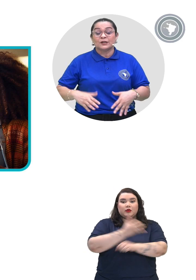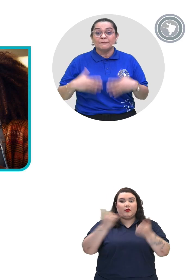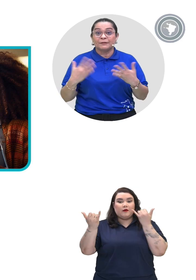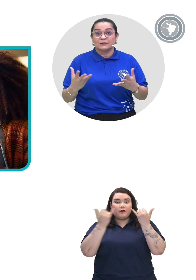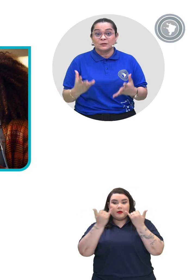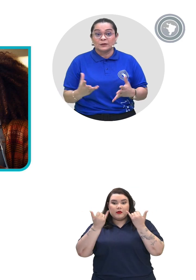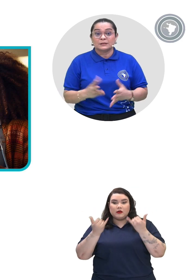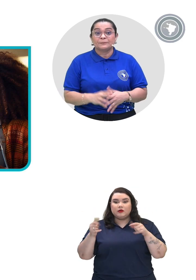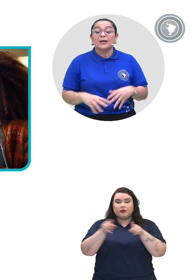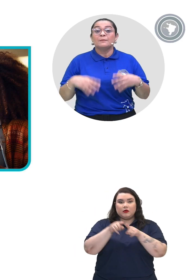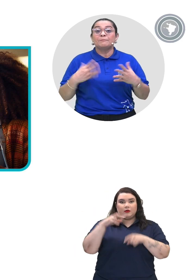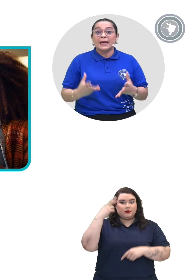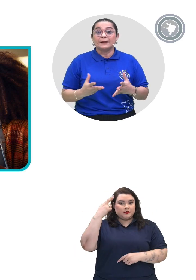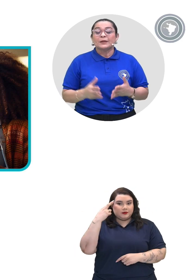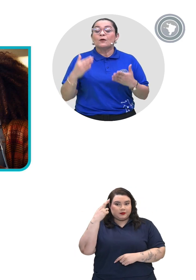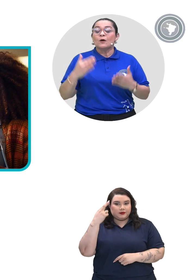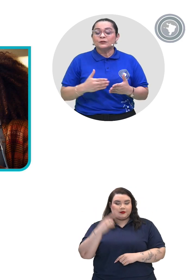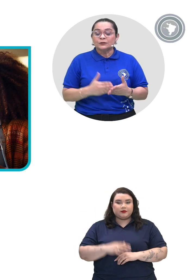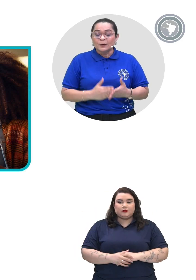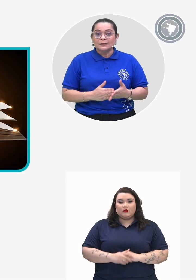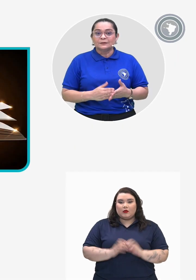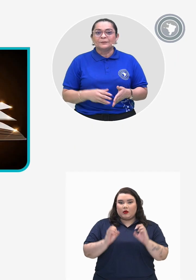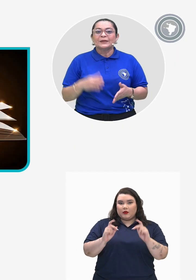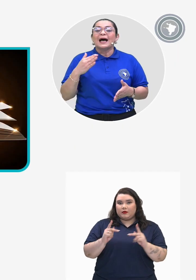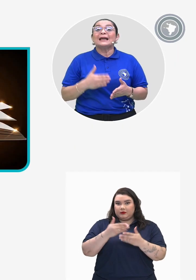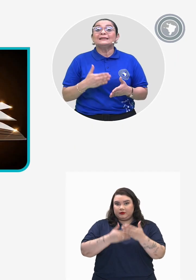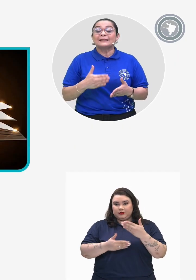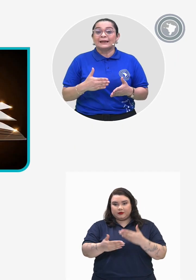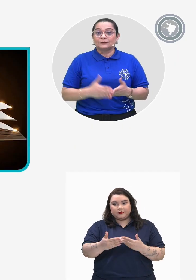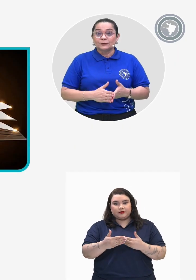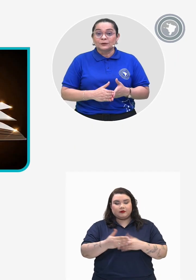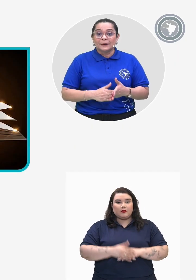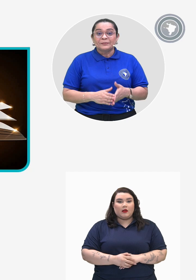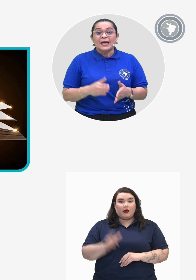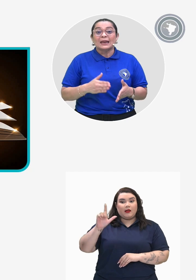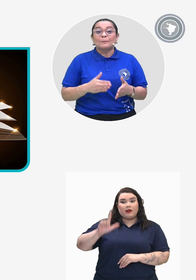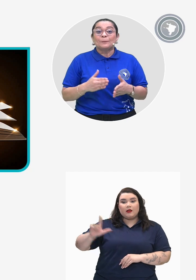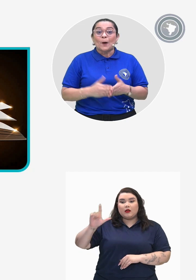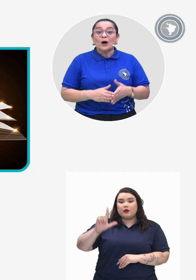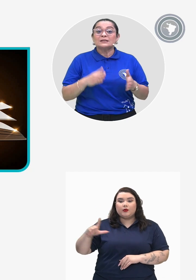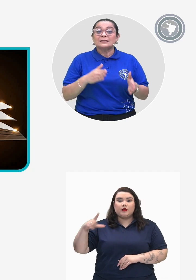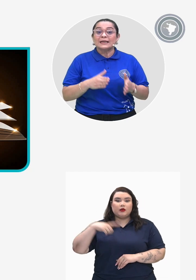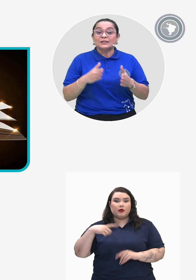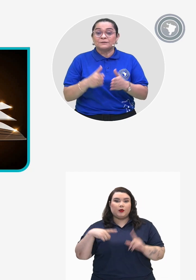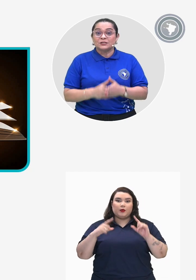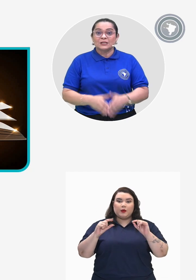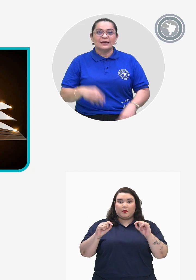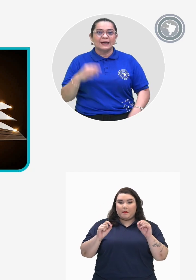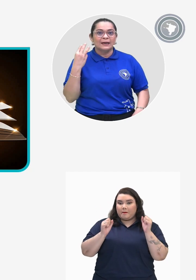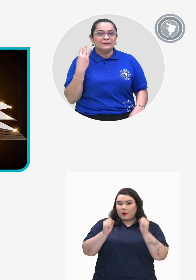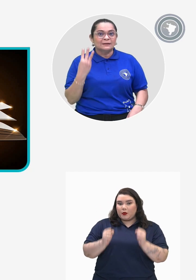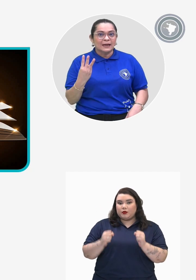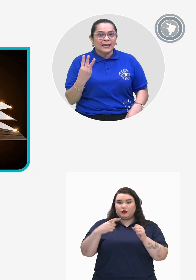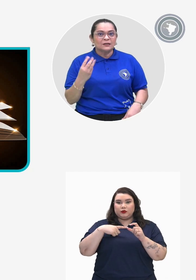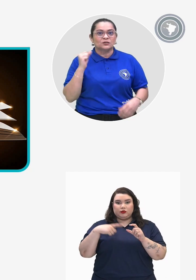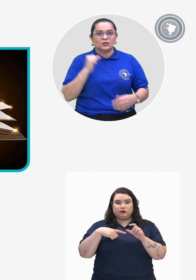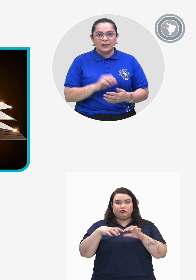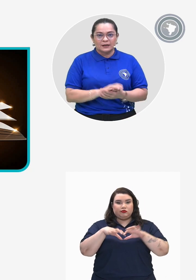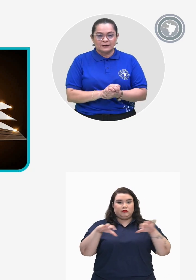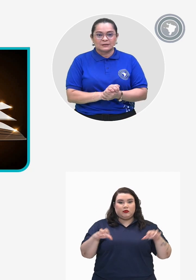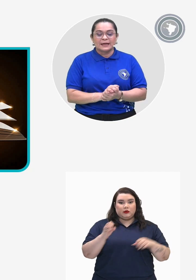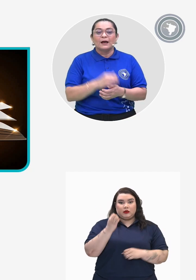e das reflexões. Bem, continuando, a literatura, ela pode ser dividida em